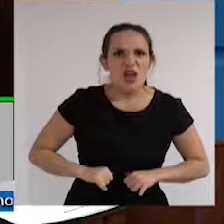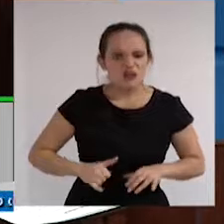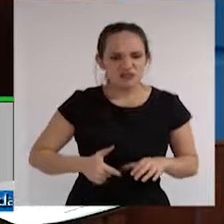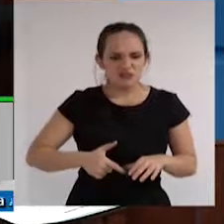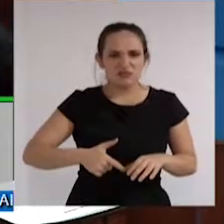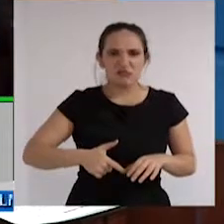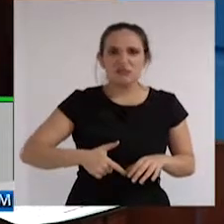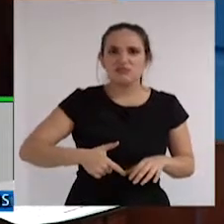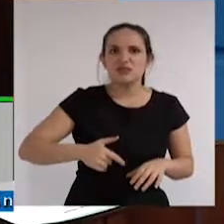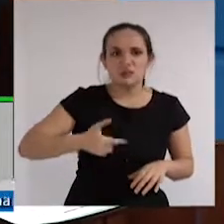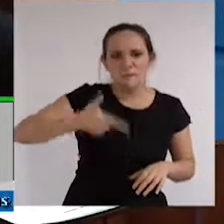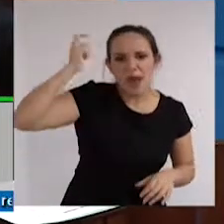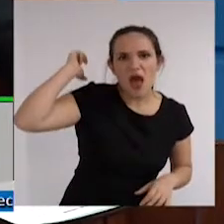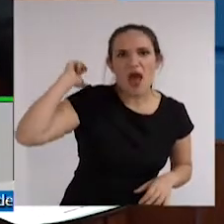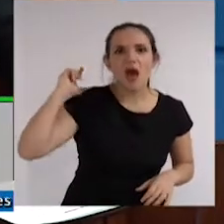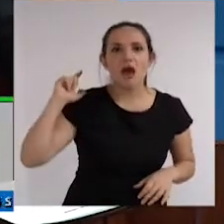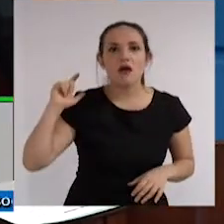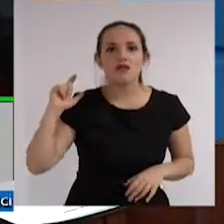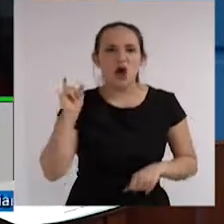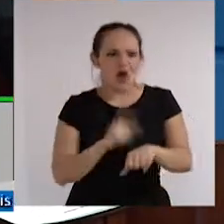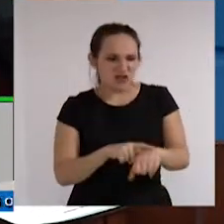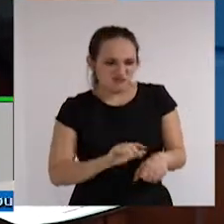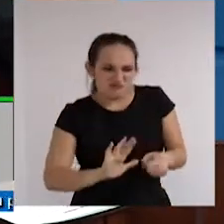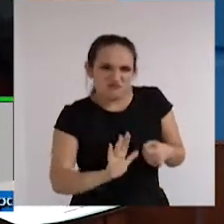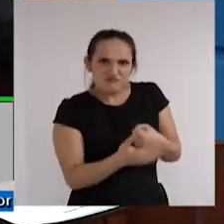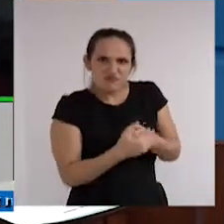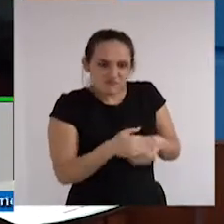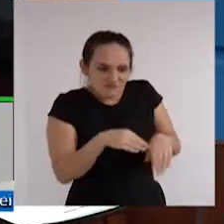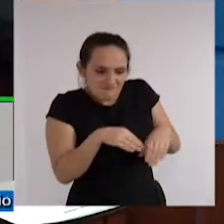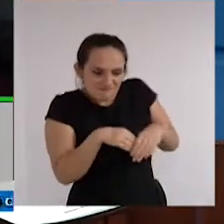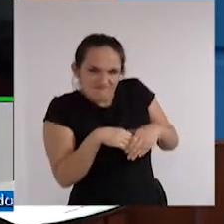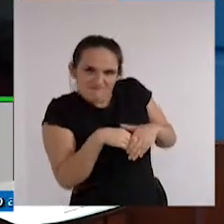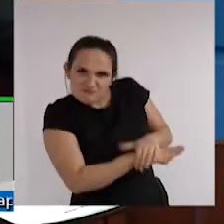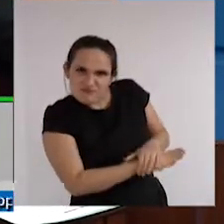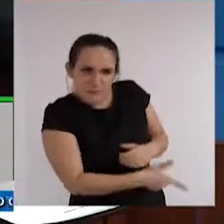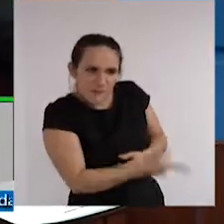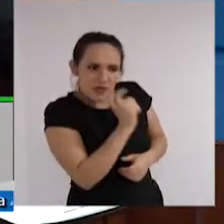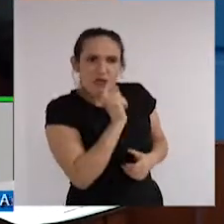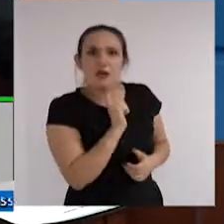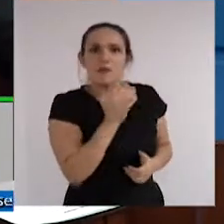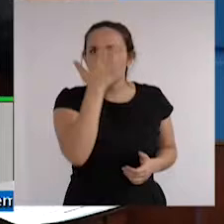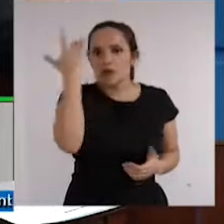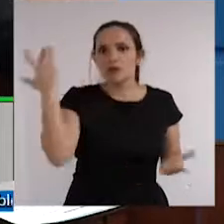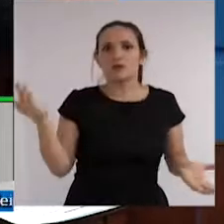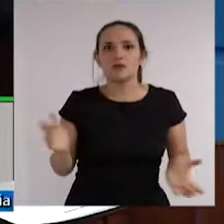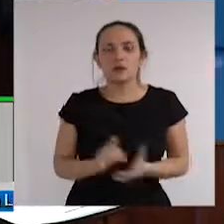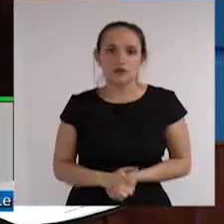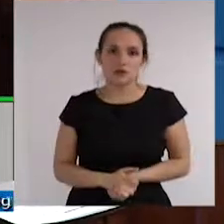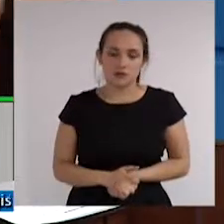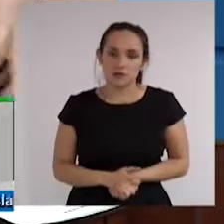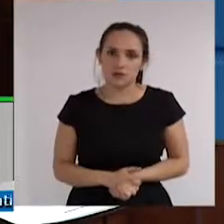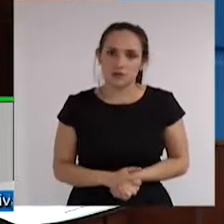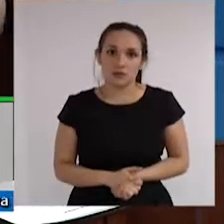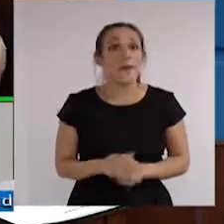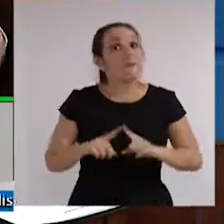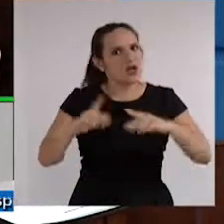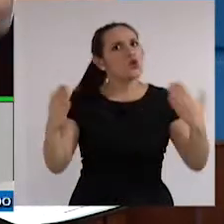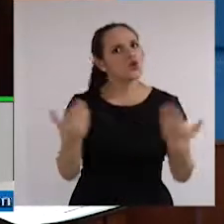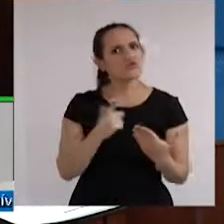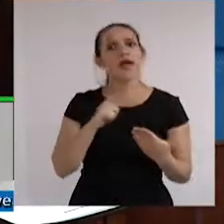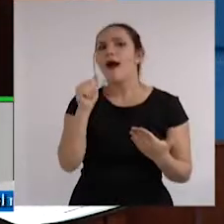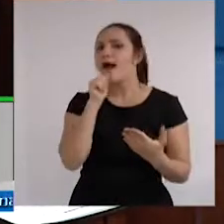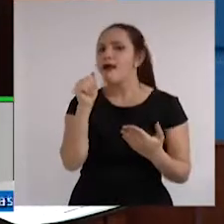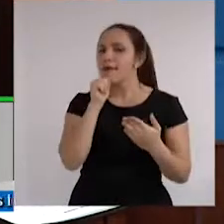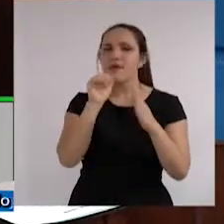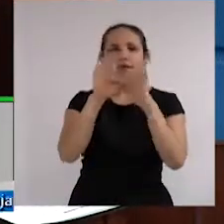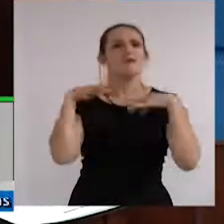no doicode, nos porões, né, da ditadura naquela época. Uma parte. Agora, as famílias que até hoje choram